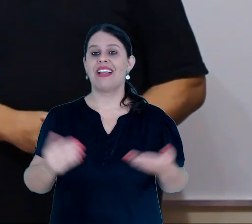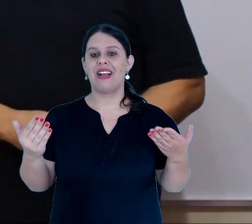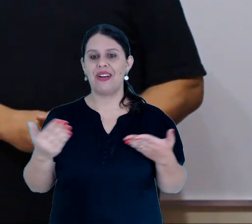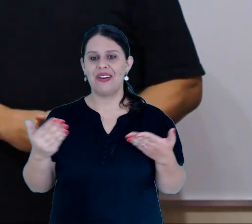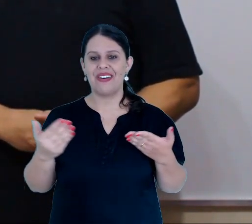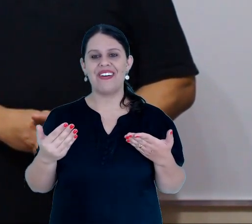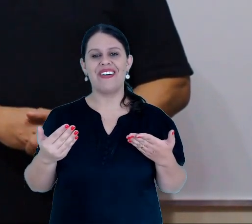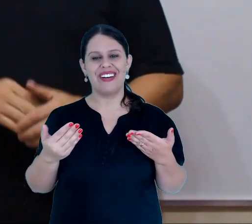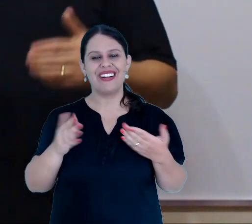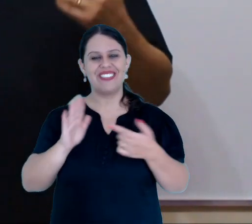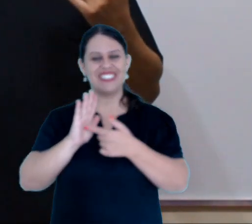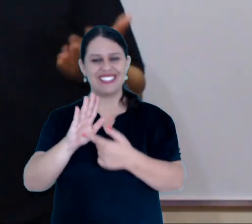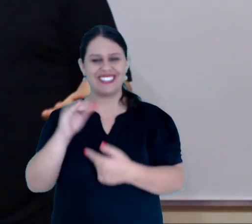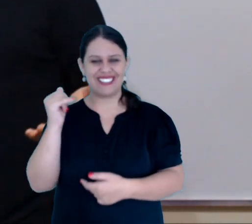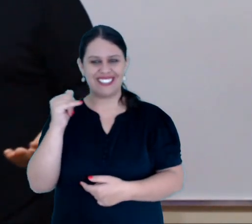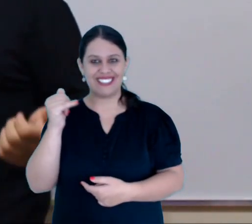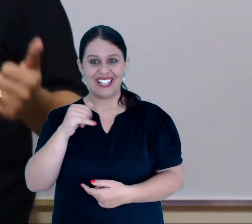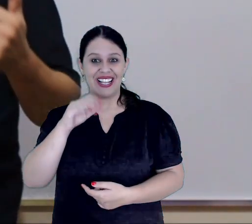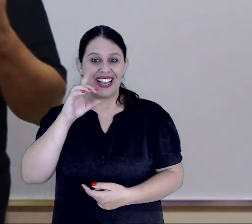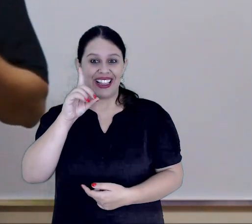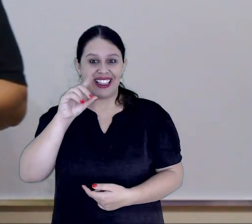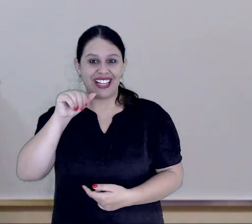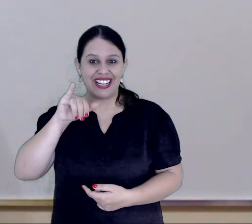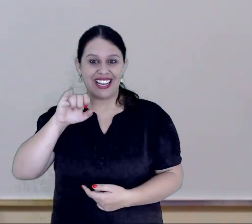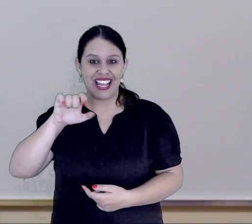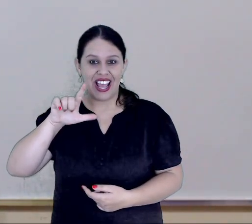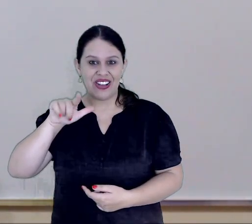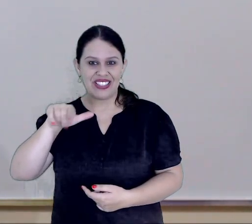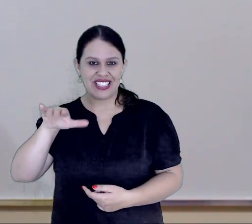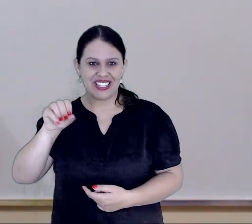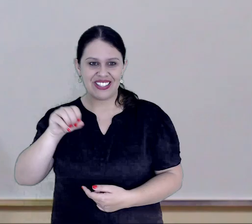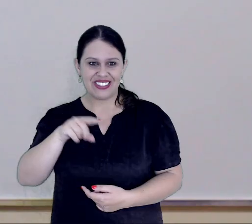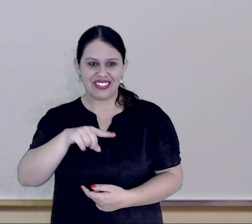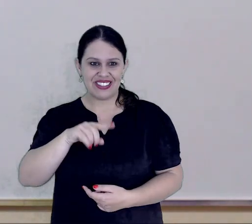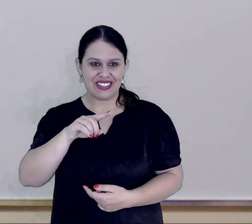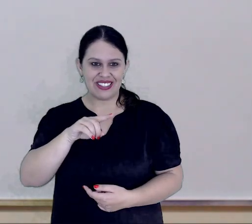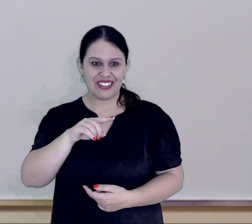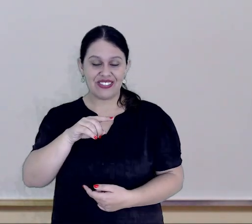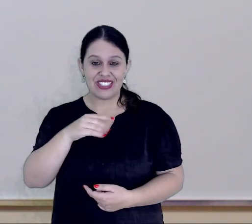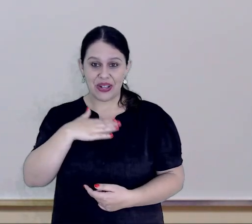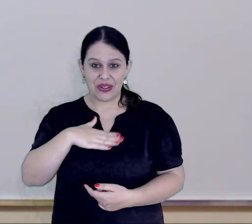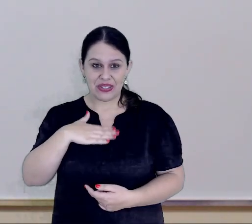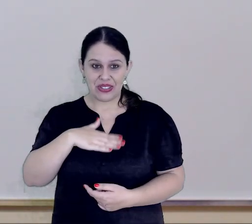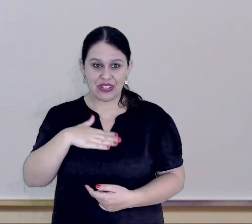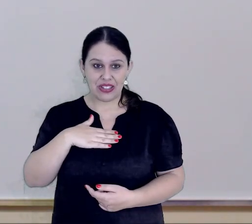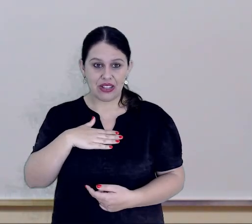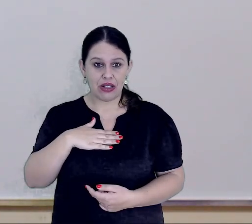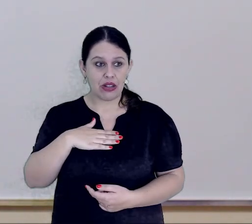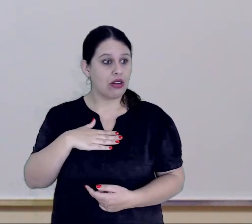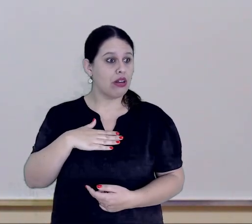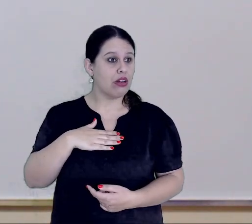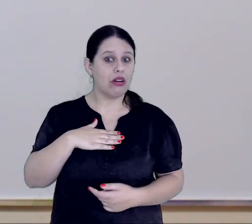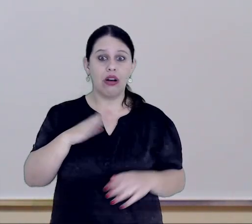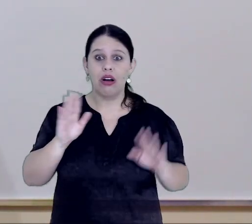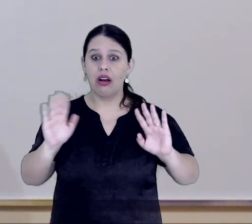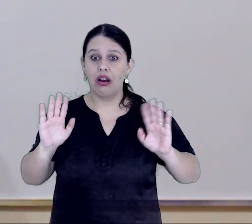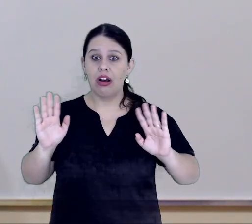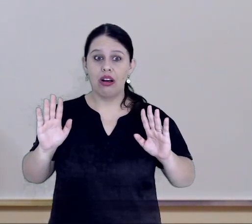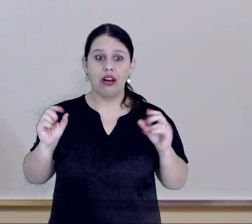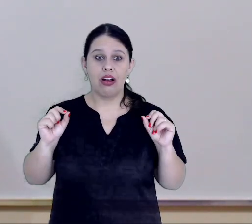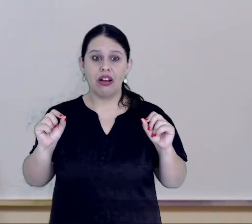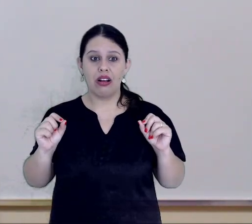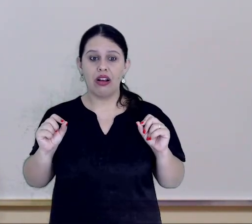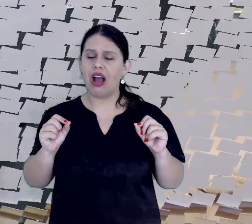ao vetor W Legal? Muito bem! Agora eu falei de subtração de vetores, Danielzinho